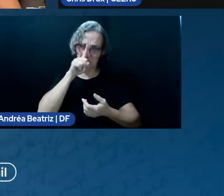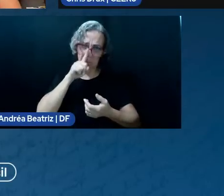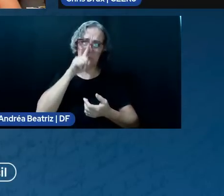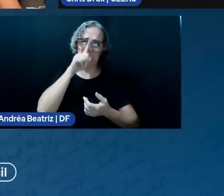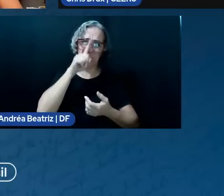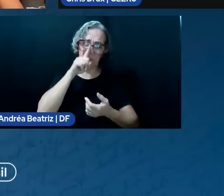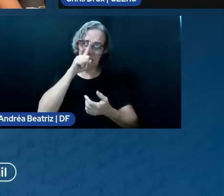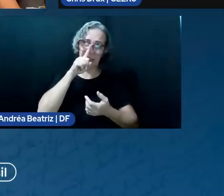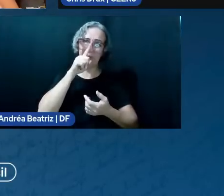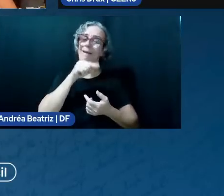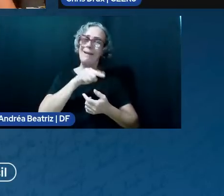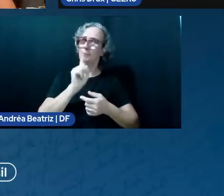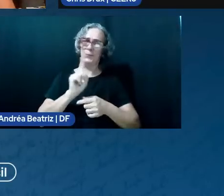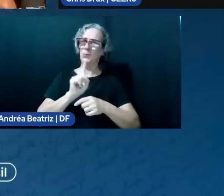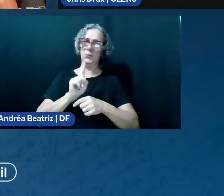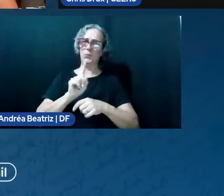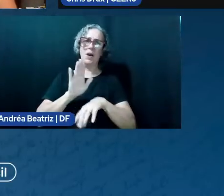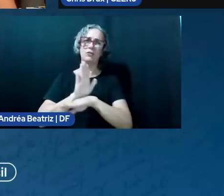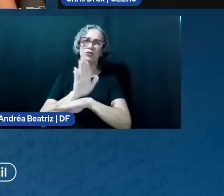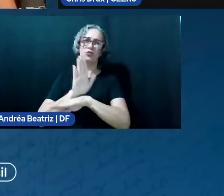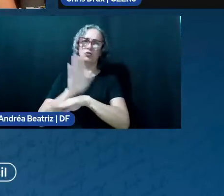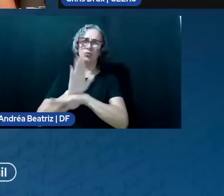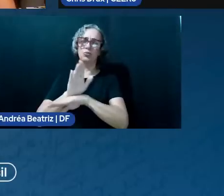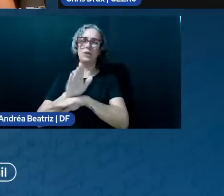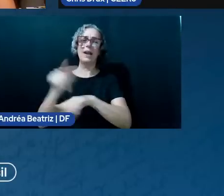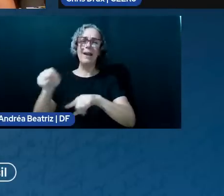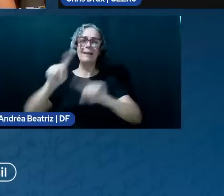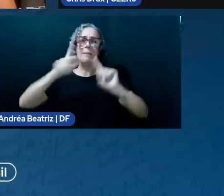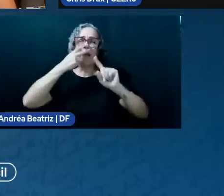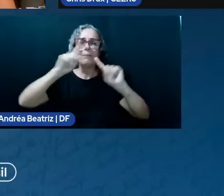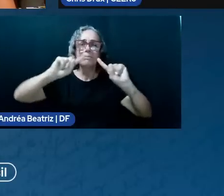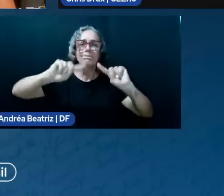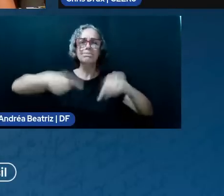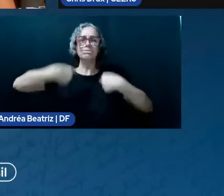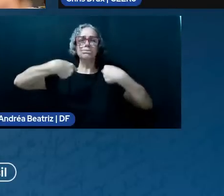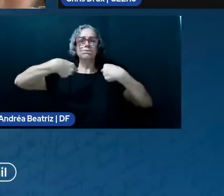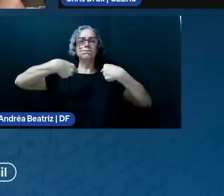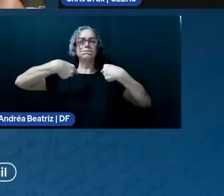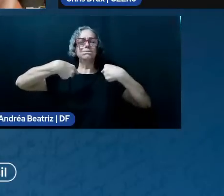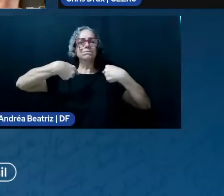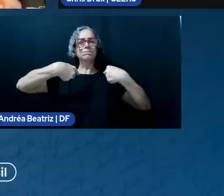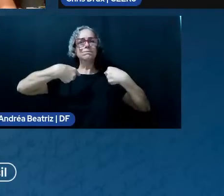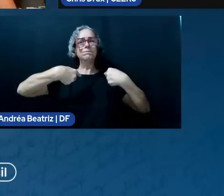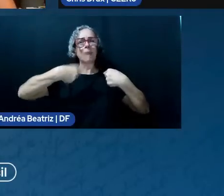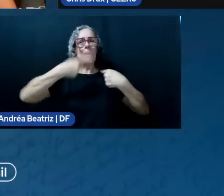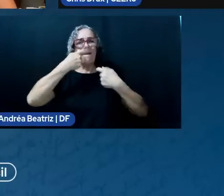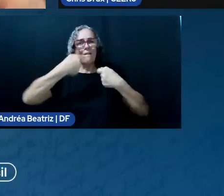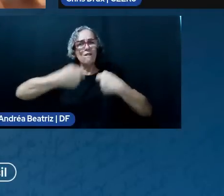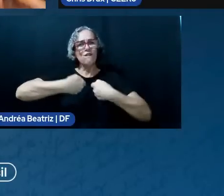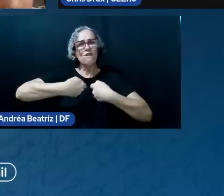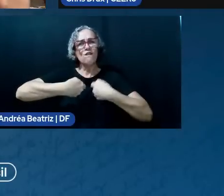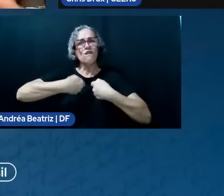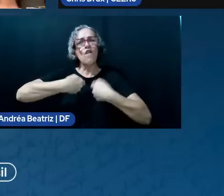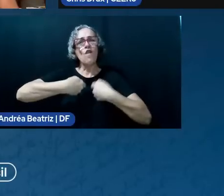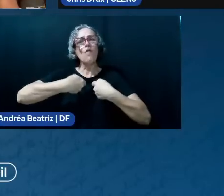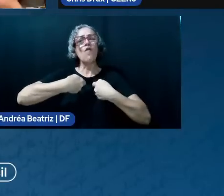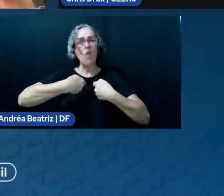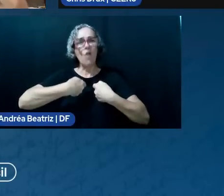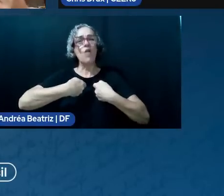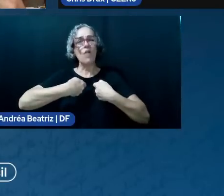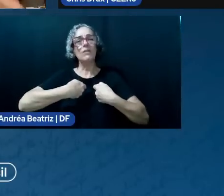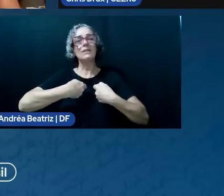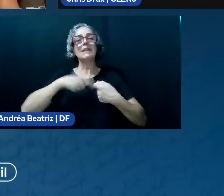úteis, porque provoca como que um efeito forçado. Só que atualmente eles usam